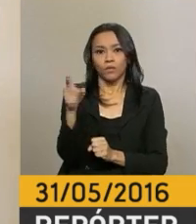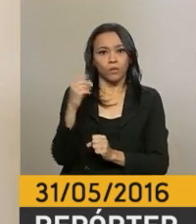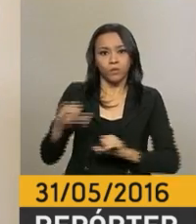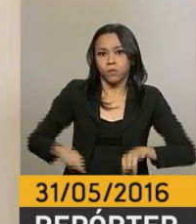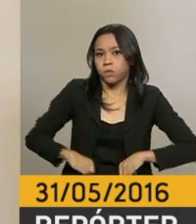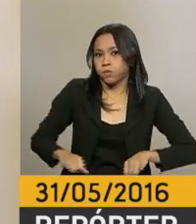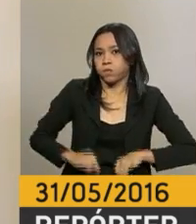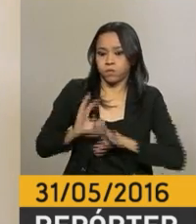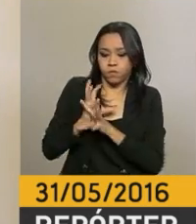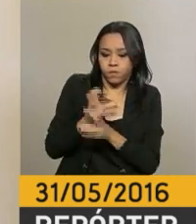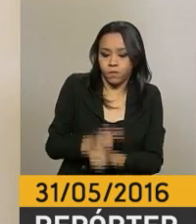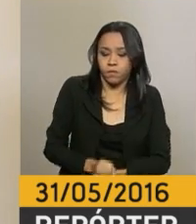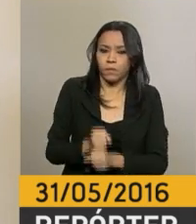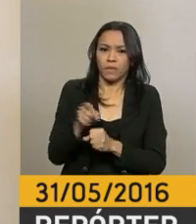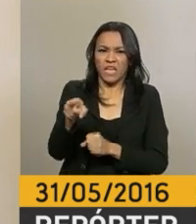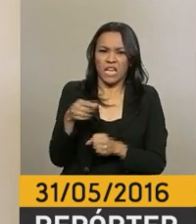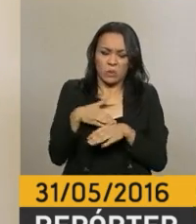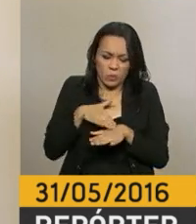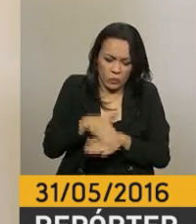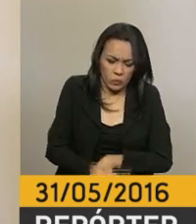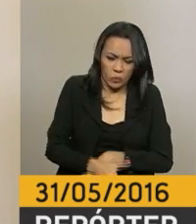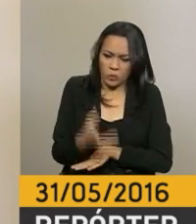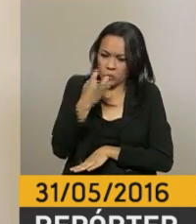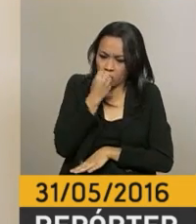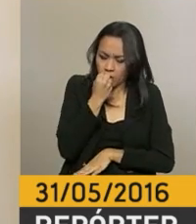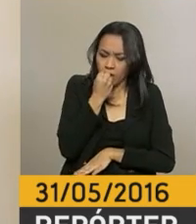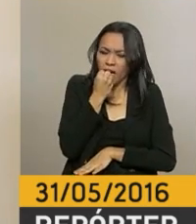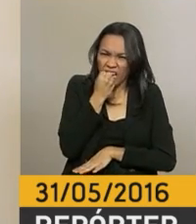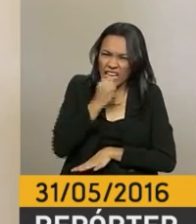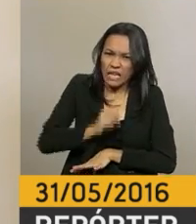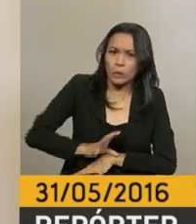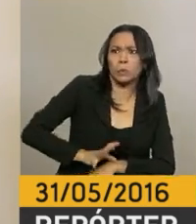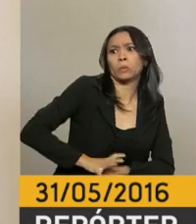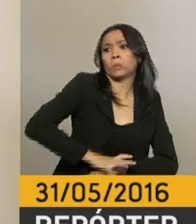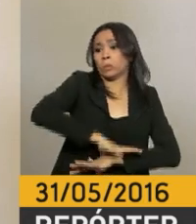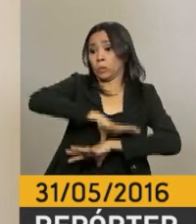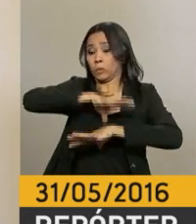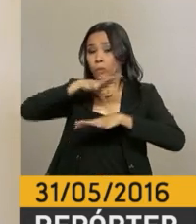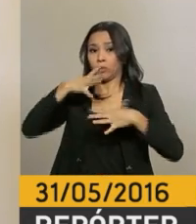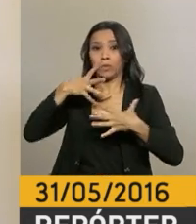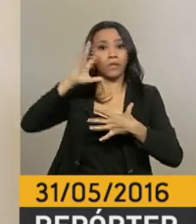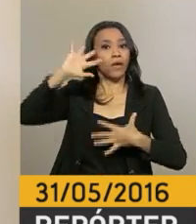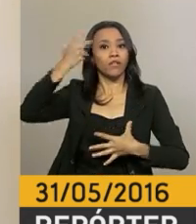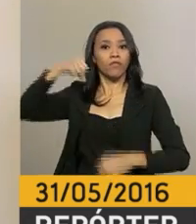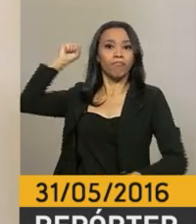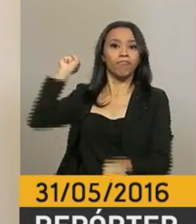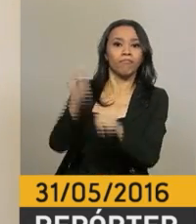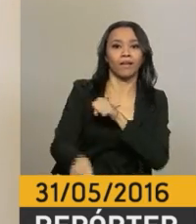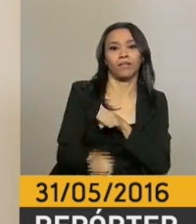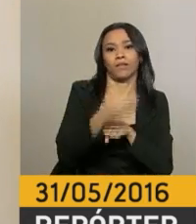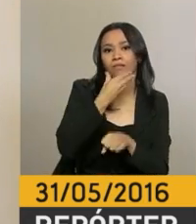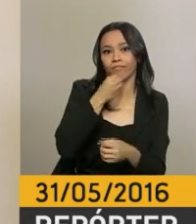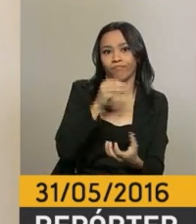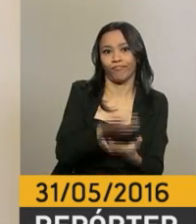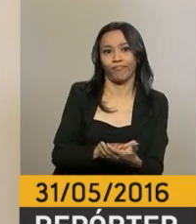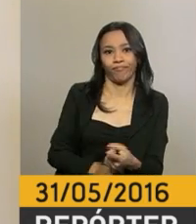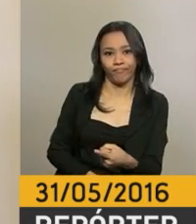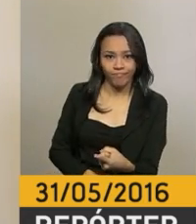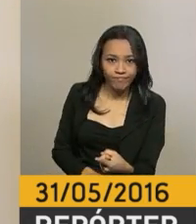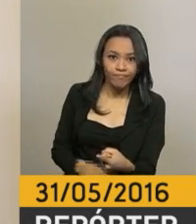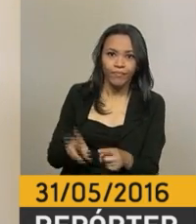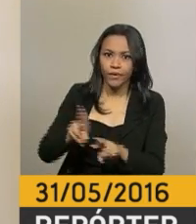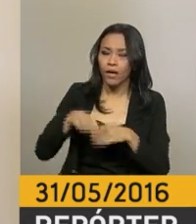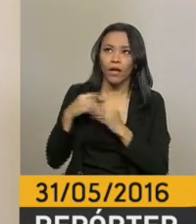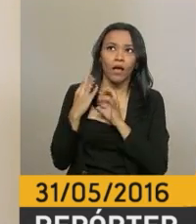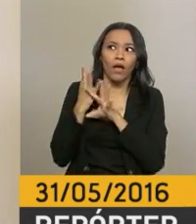determinado momento reagindo e matando o agressor. E ela acaba, além de anos e anos tendo